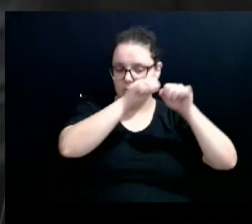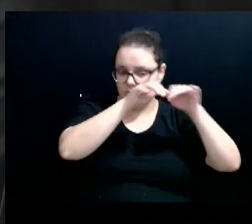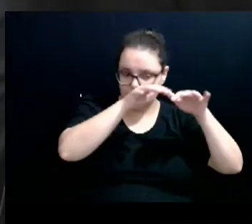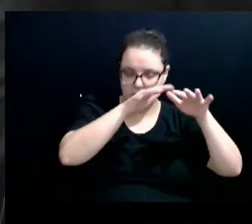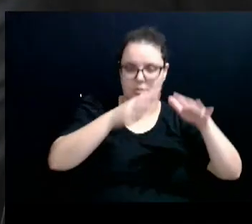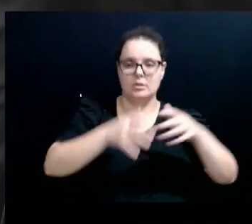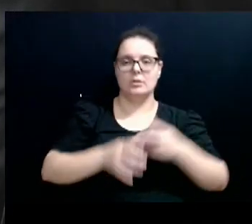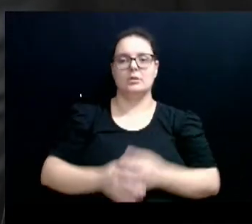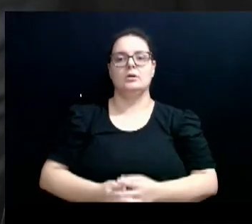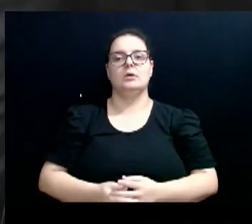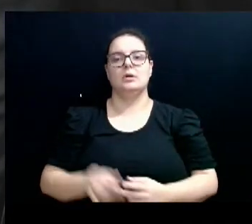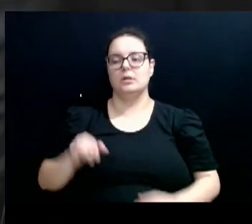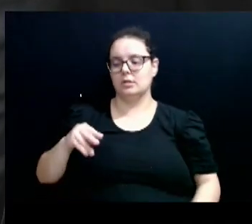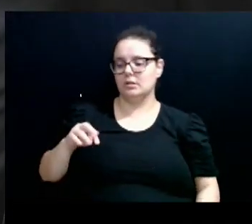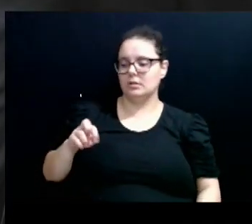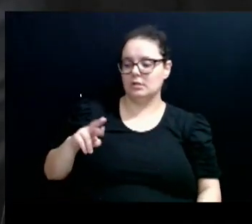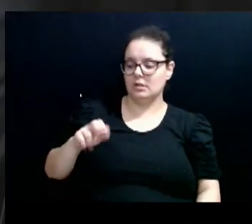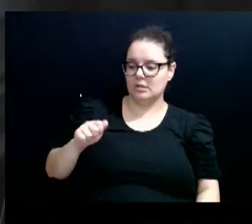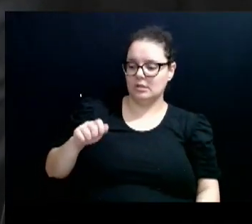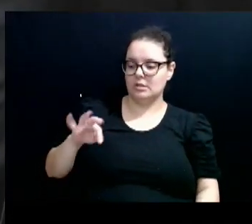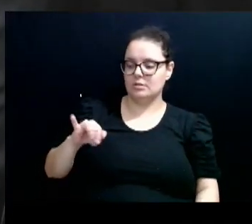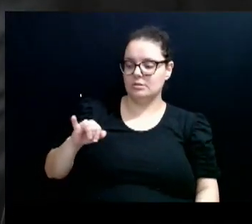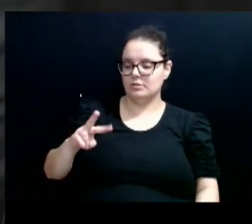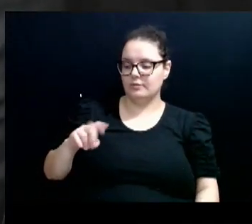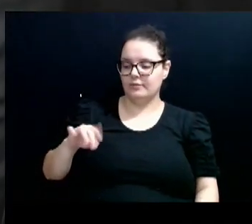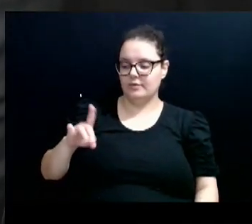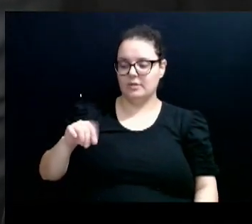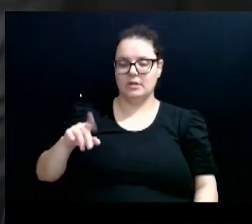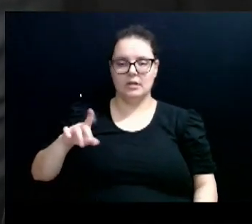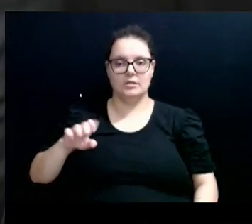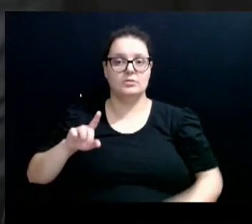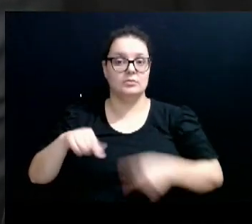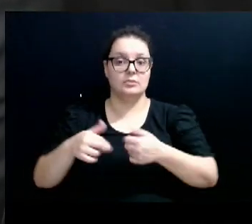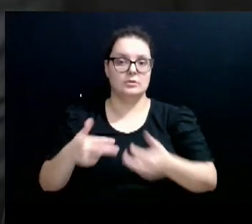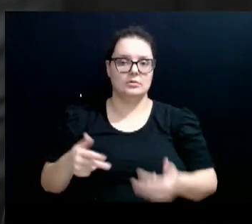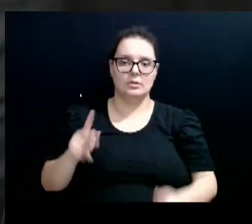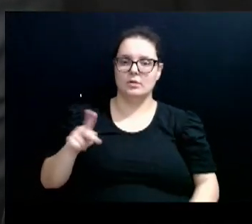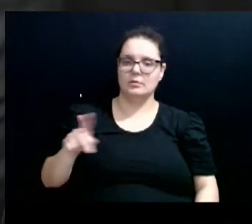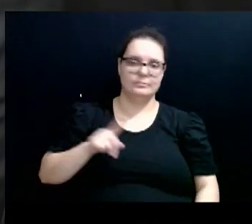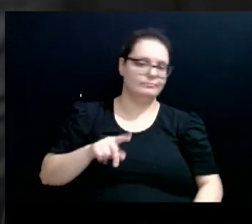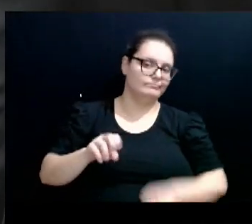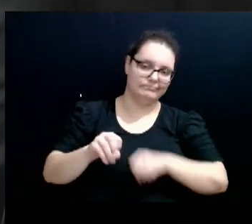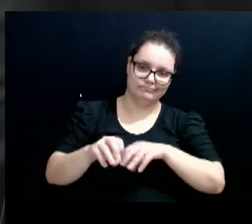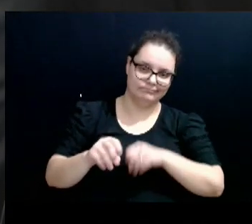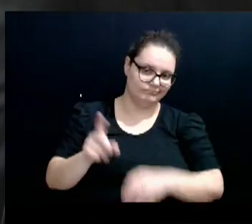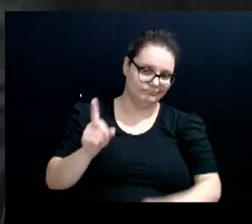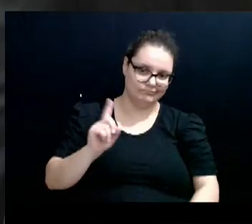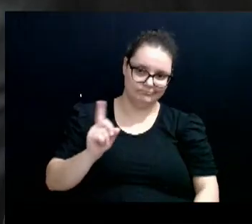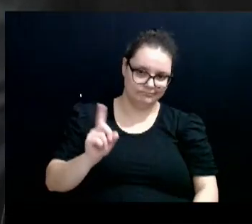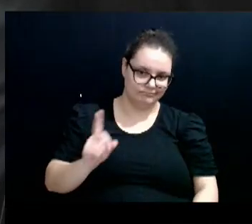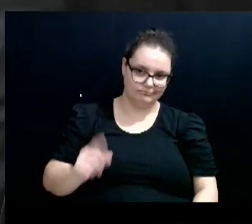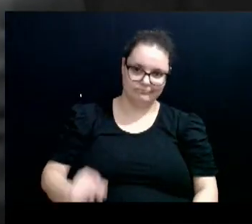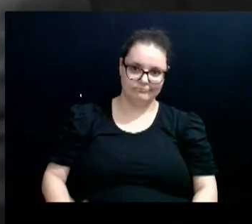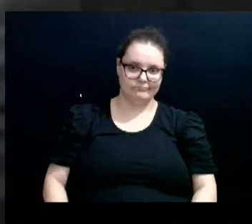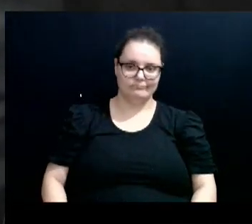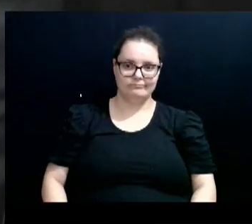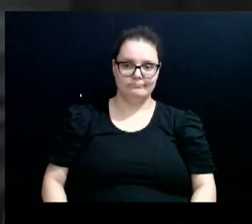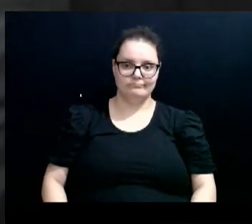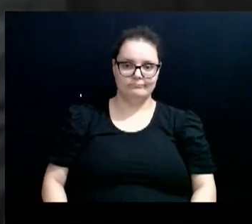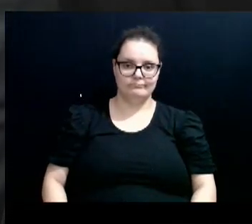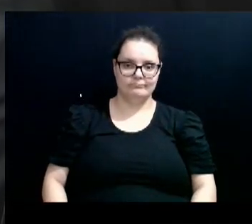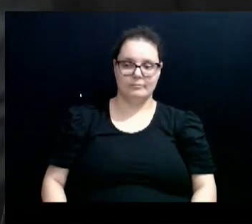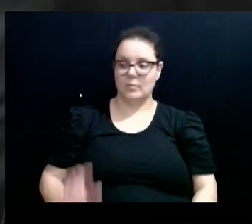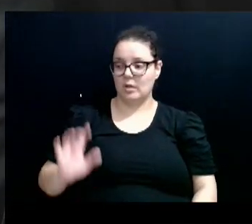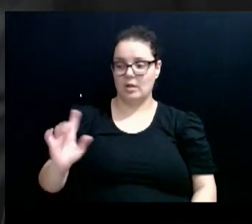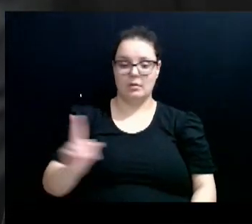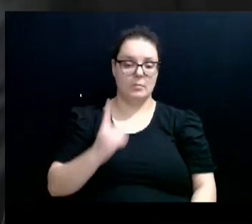interatividade e outras coisas mais, o professor não foi capacitado para isso. Simplesmente apareceu lá e como